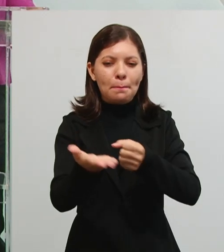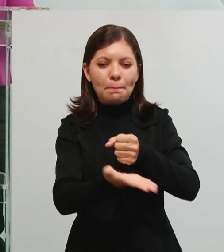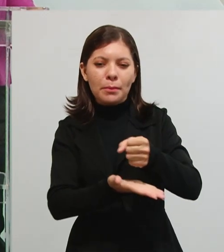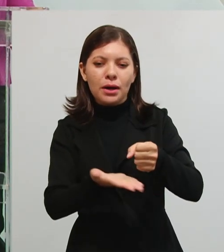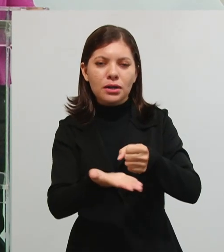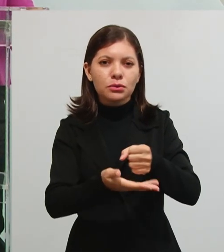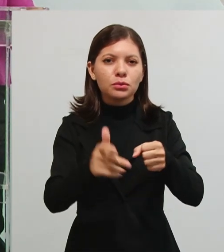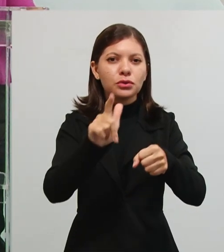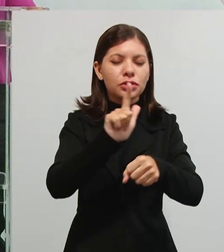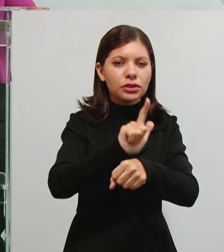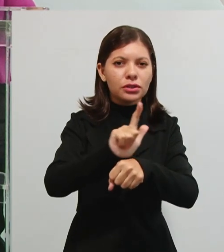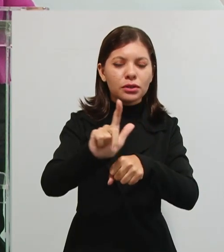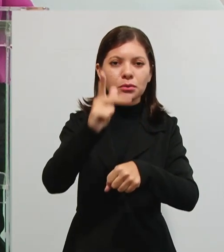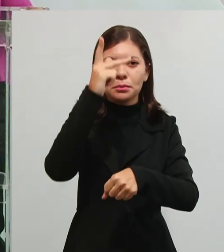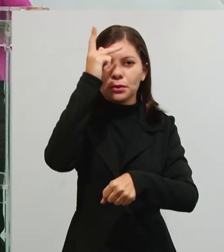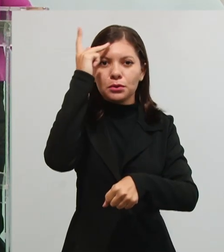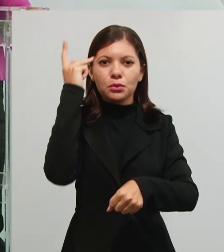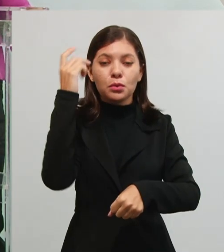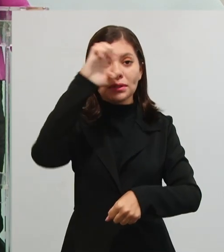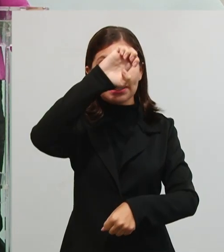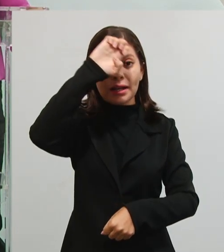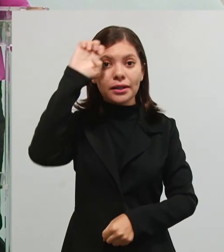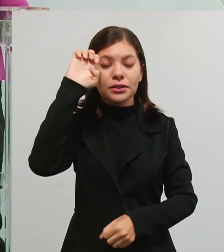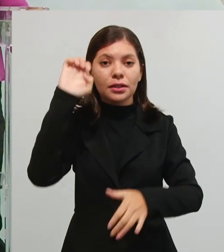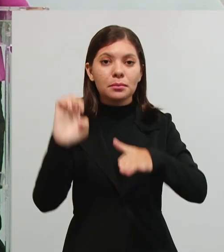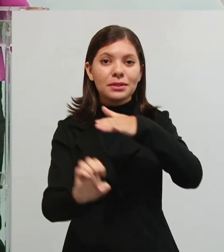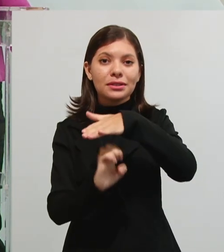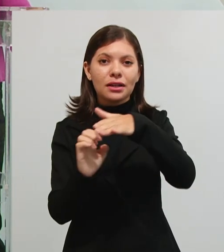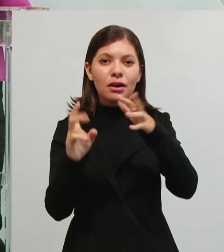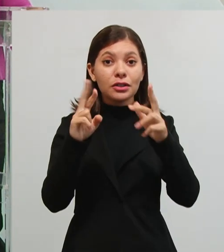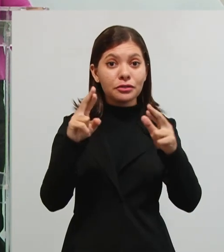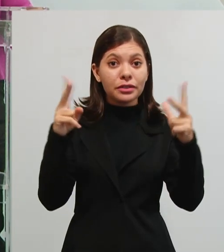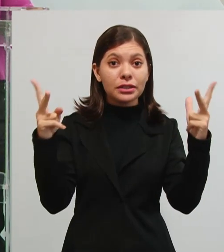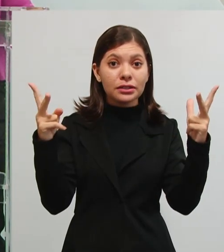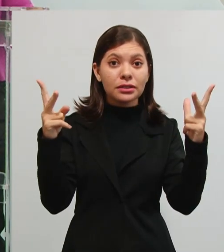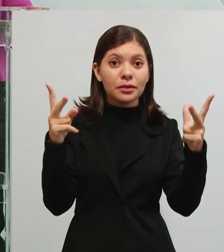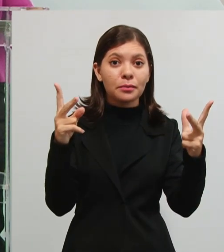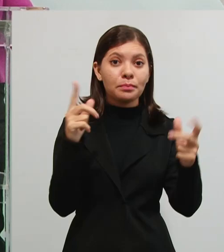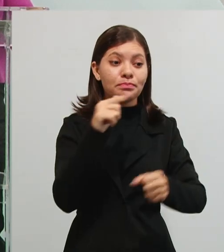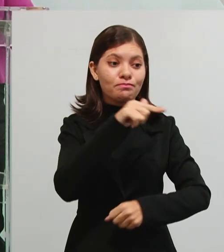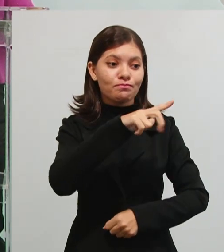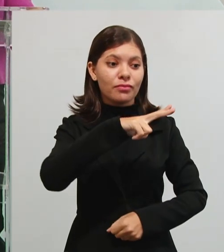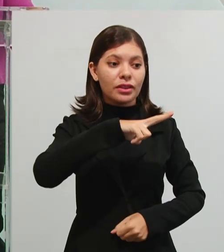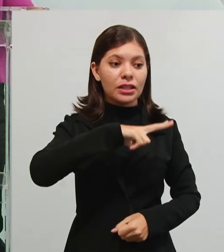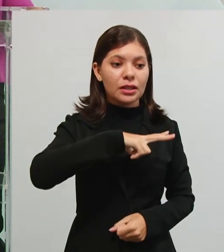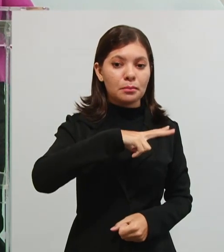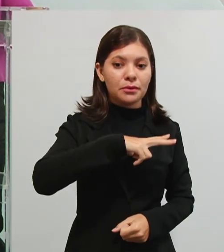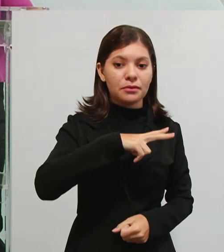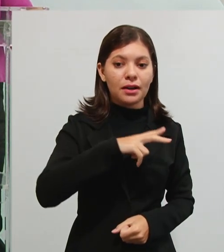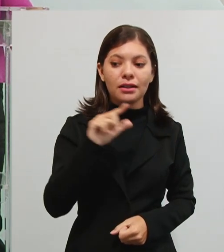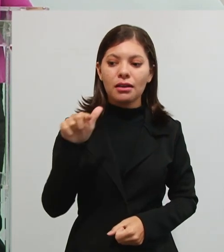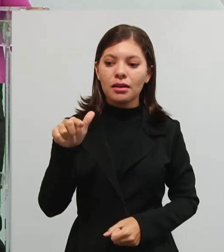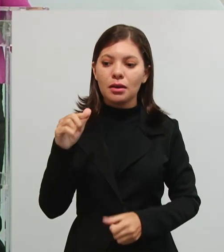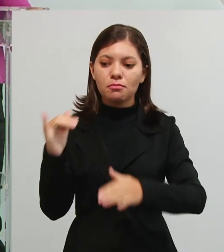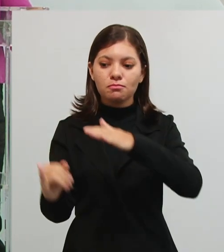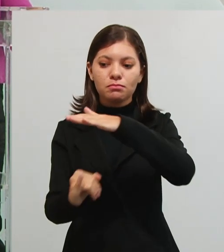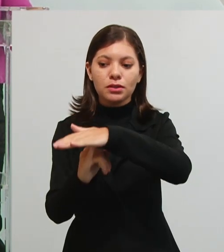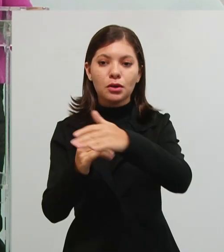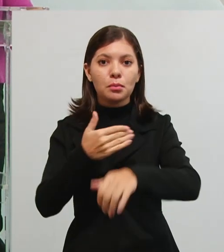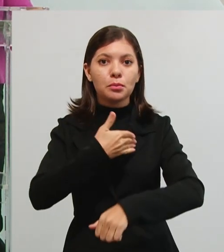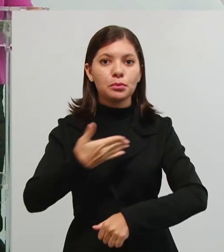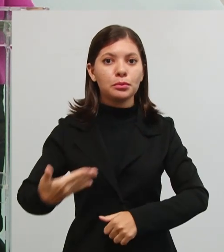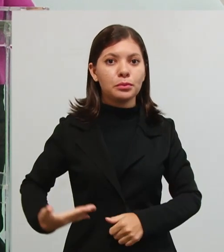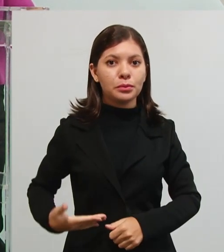de pessoas e ética empresarial, nós fizemos essa distinção entre iniciativa privada e órgão público,